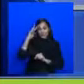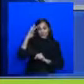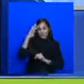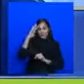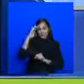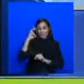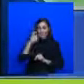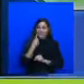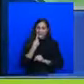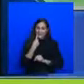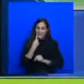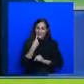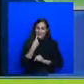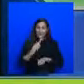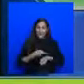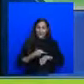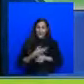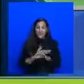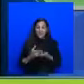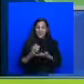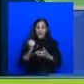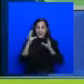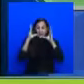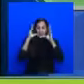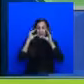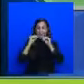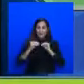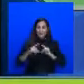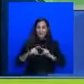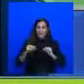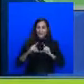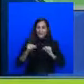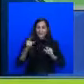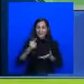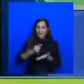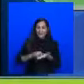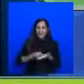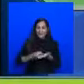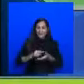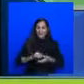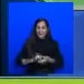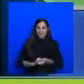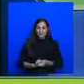segundas, quartas e sextas, a partir das 20 horas, no horário de Brasília.